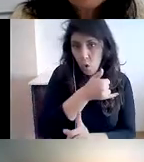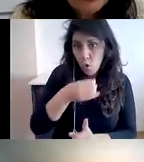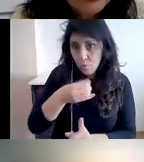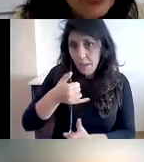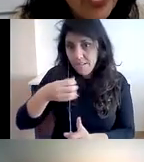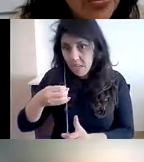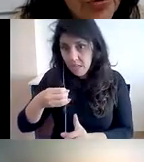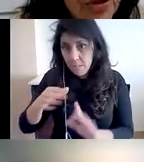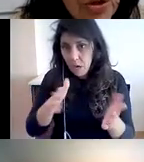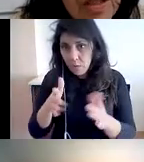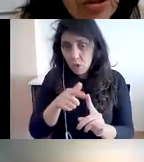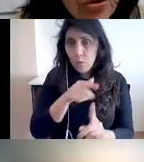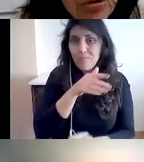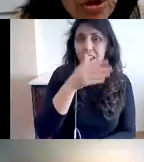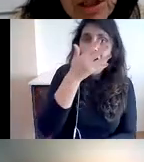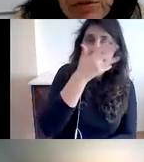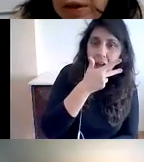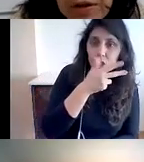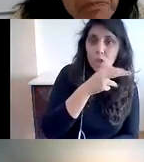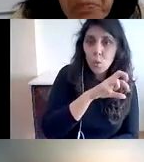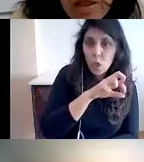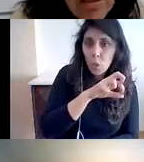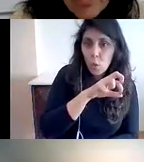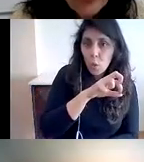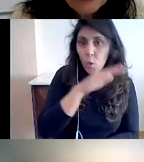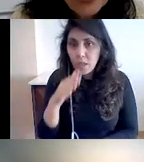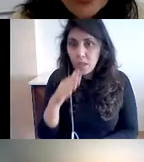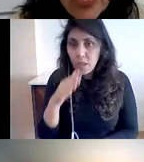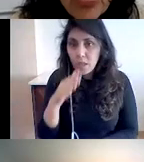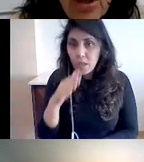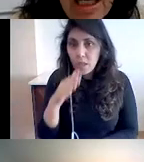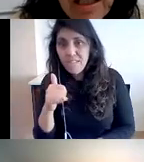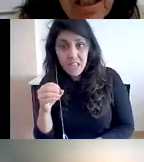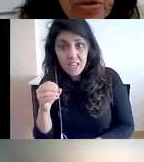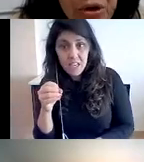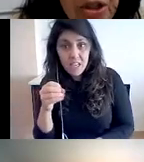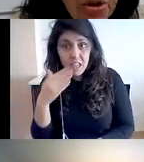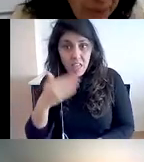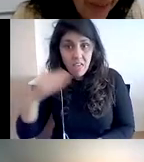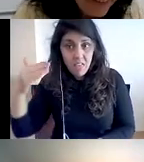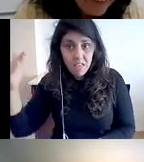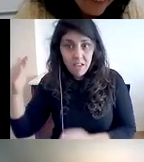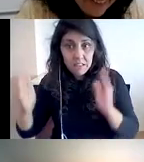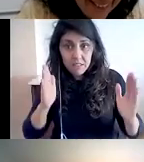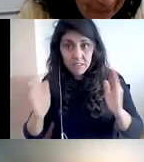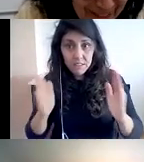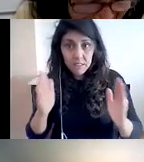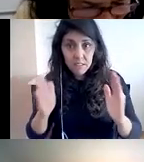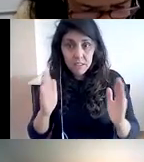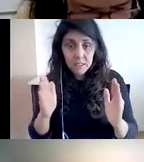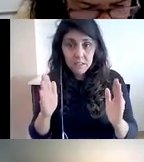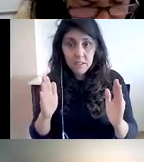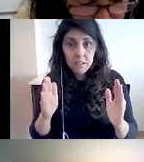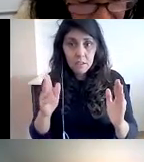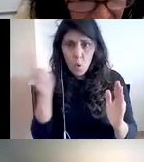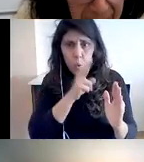entre os 18 e os 22 anos, em 2020, não nos deixam ignorar, nem nos deixam